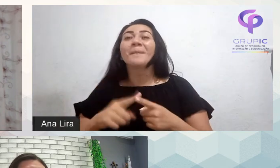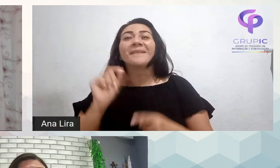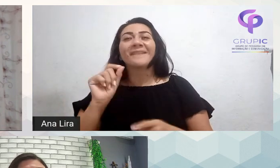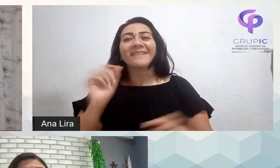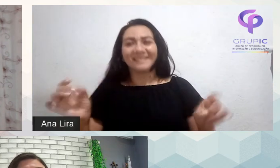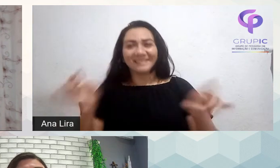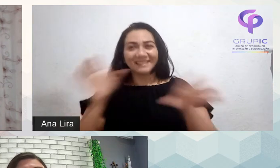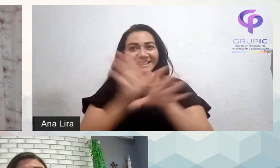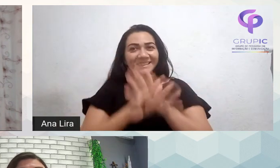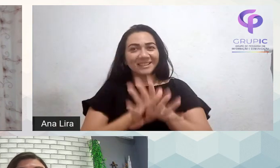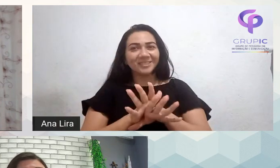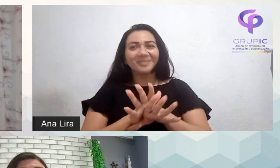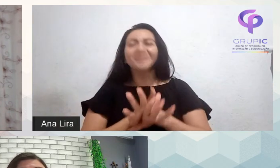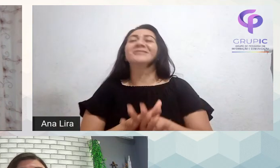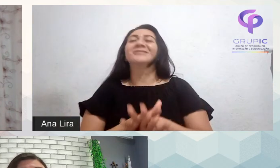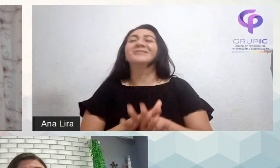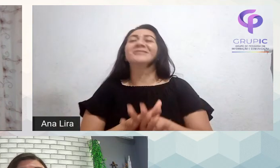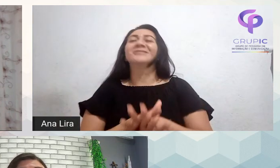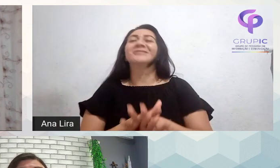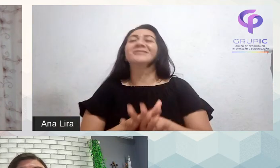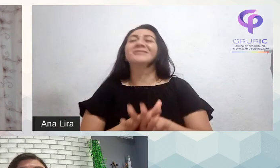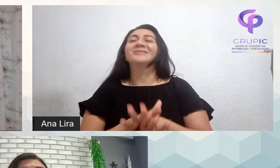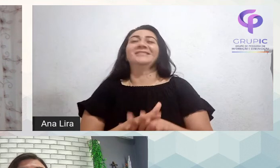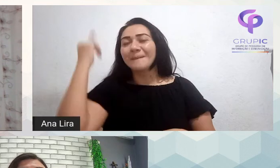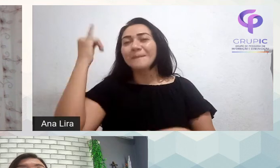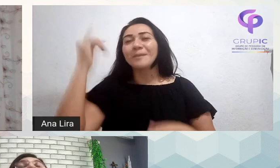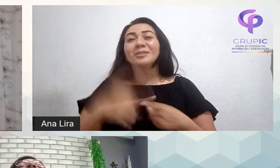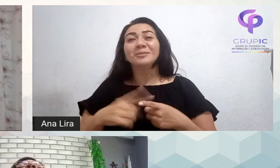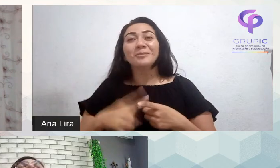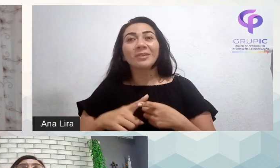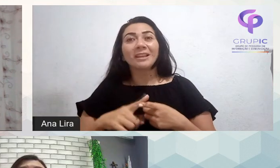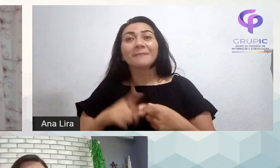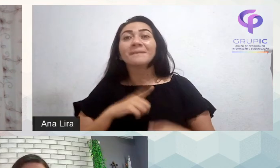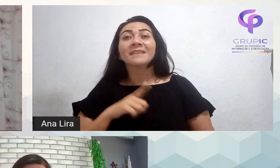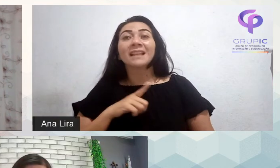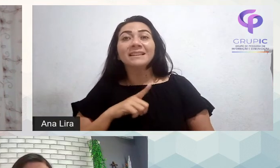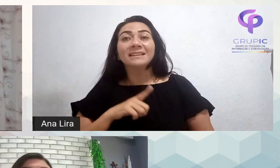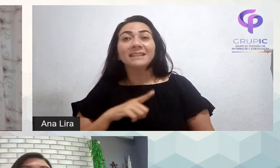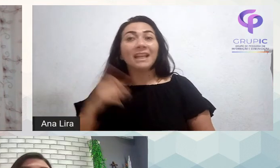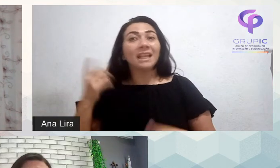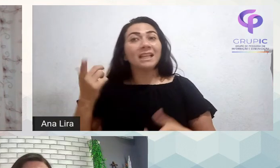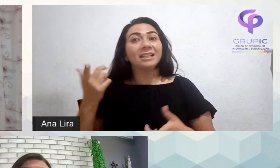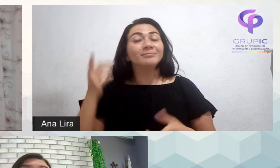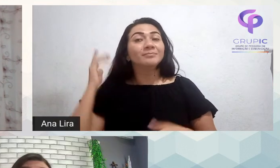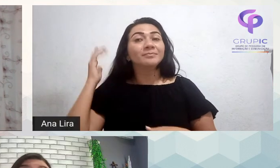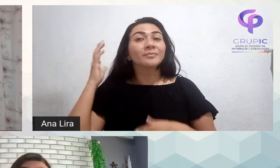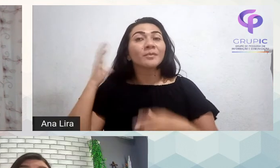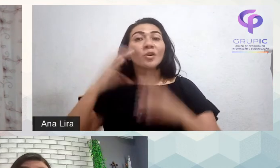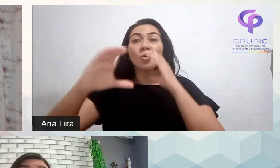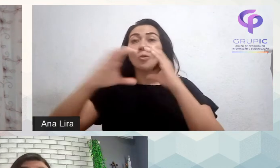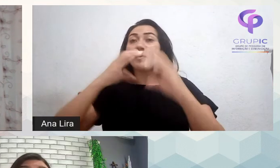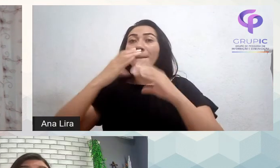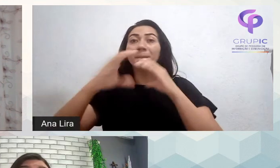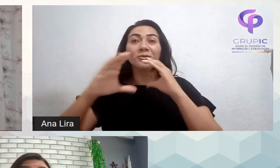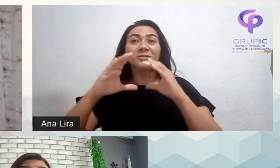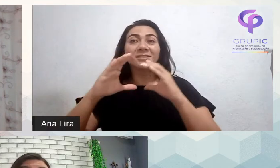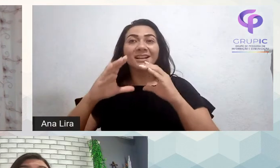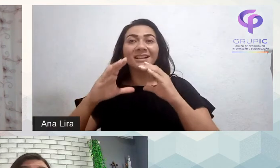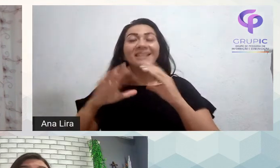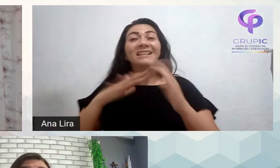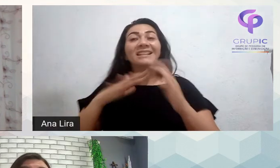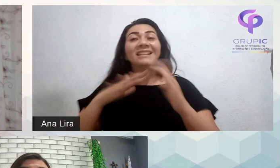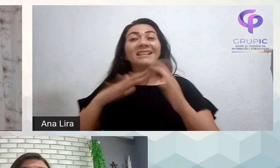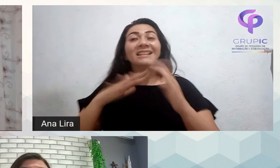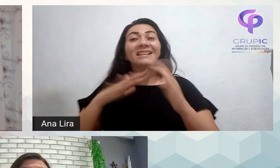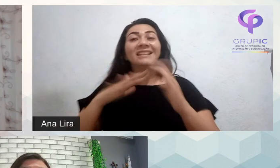ela estaria vendo, mas existe uma música tocando, existe algo que estava sendo falado, e a intérprete de Libras estava ali a todo